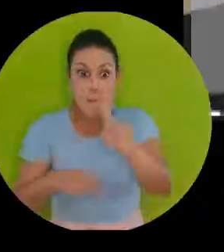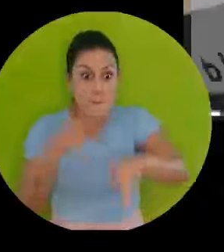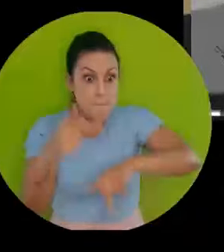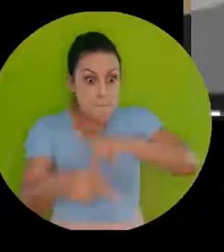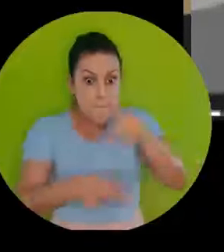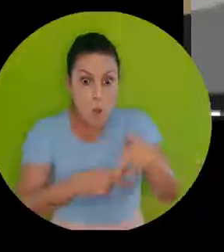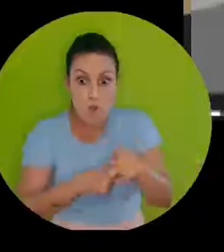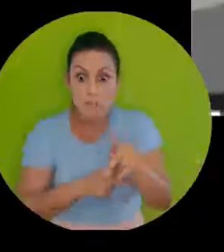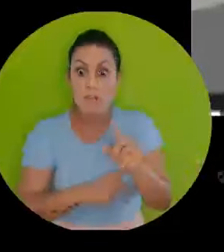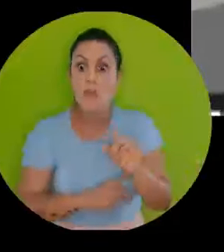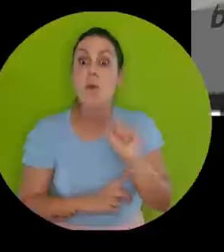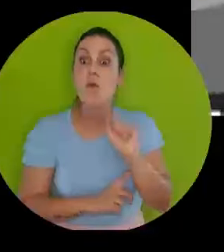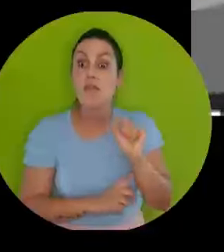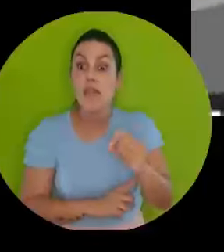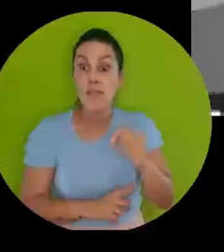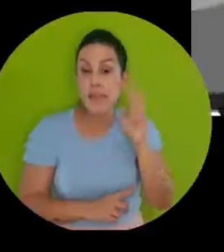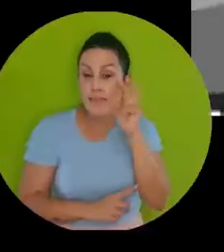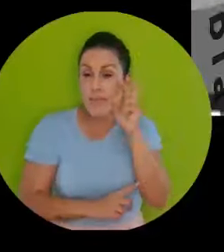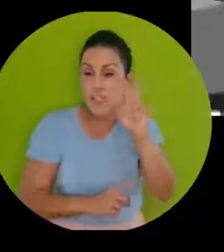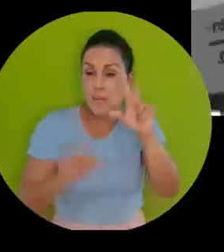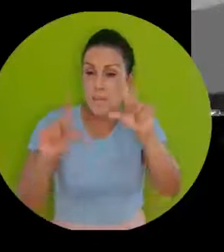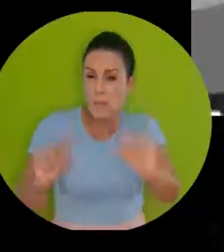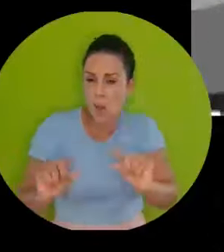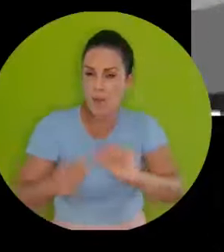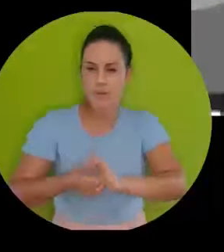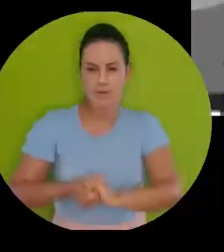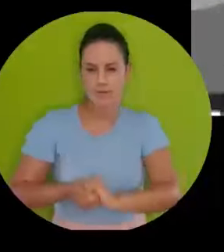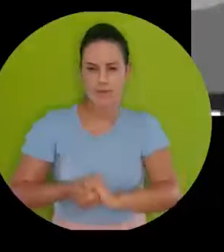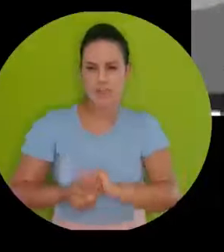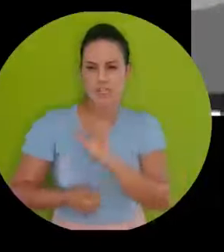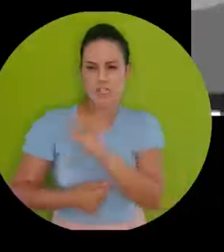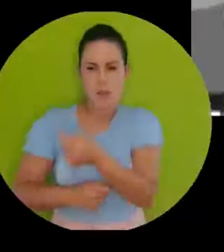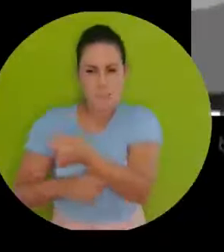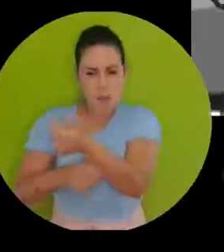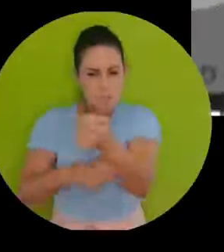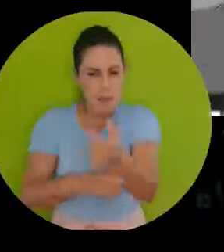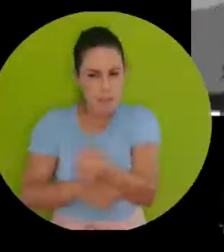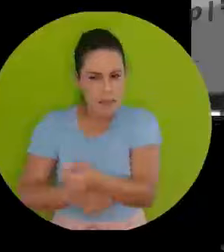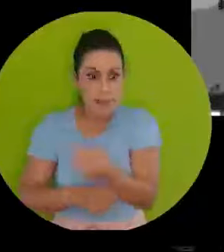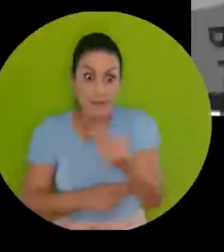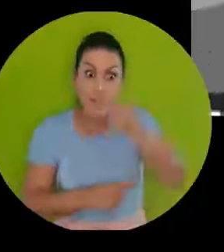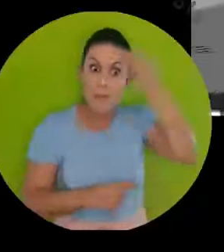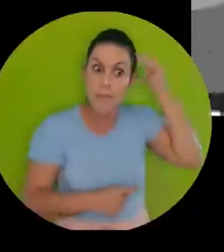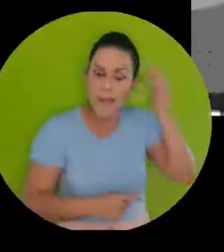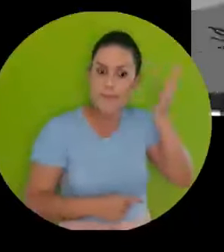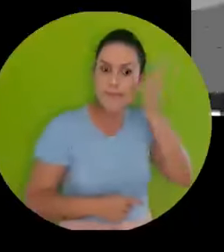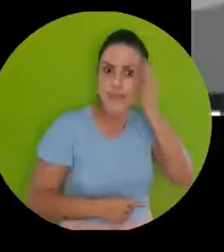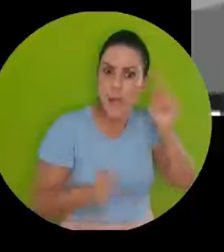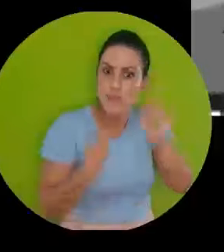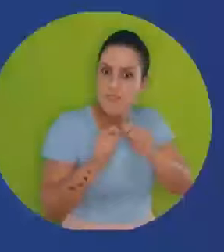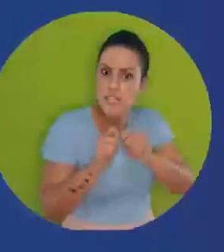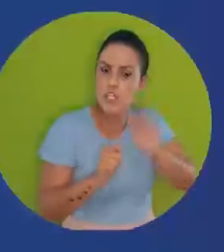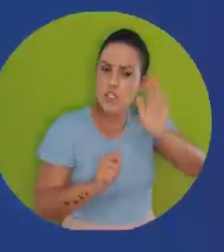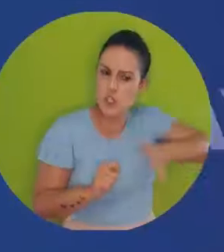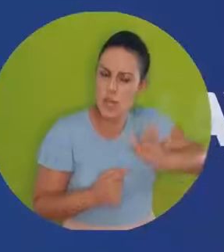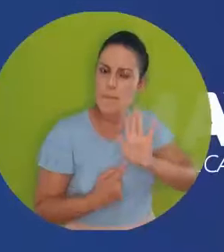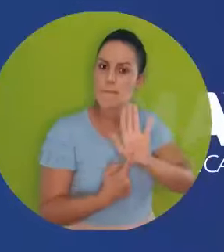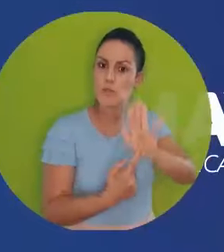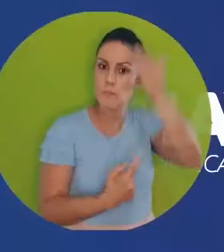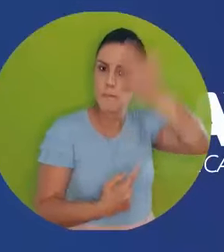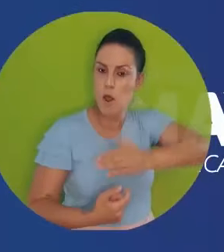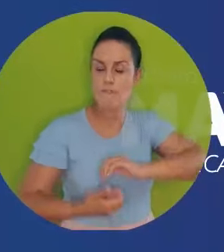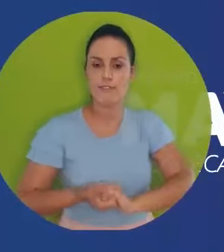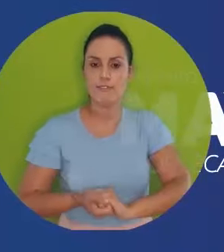para ele e para os seus amiguinhos. Ele acha que a inteligência do eleitor é pequenininha. Não acredite em conversinha.